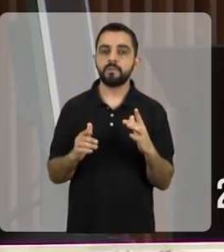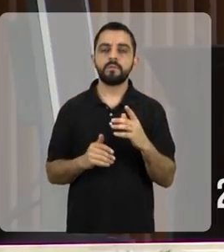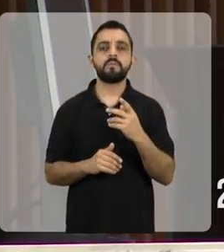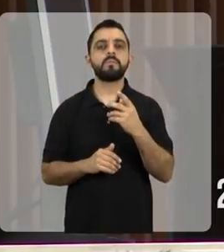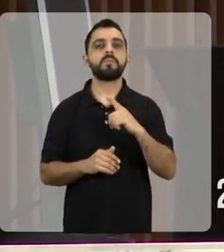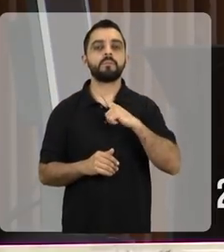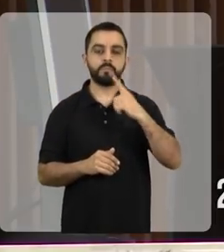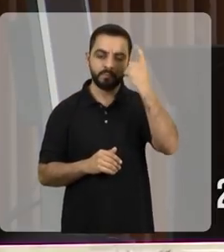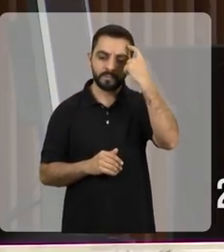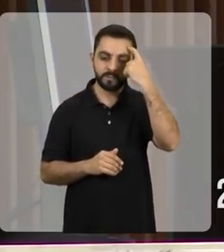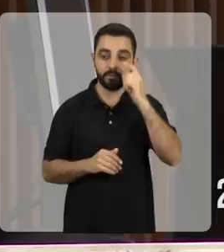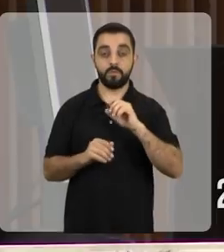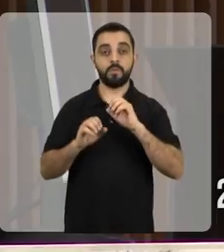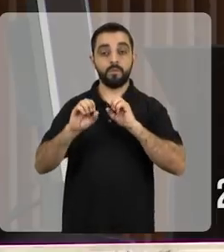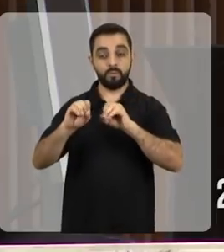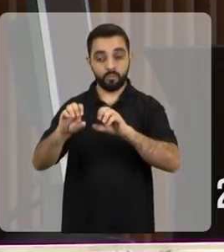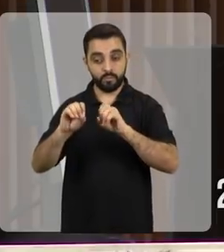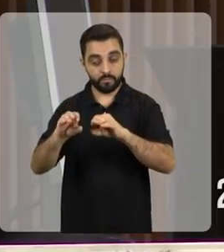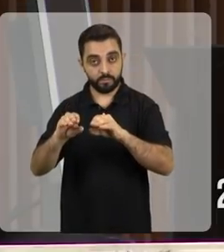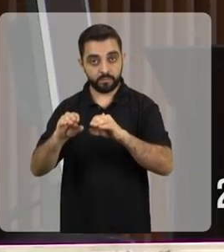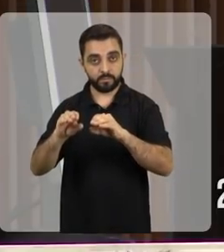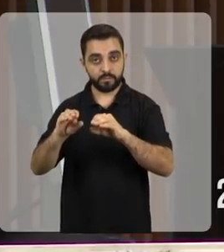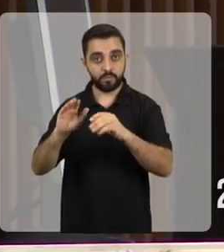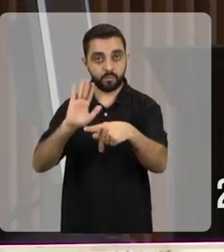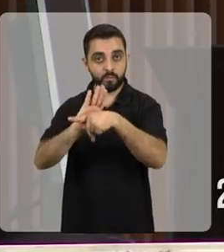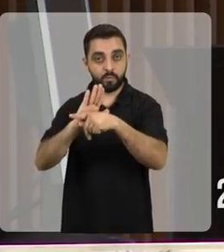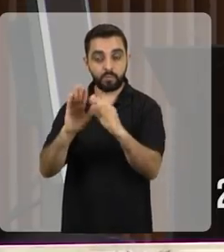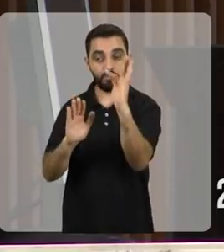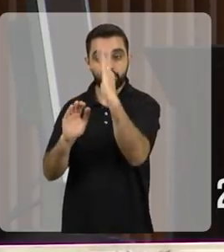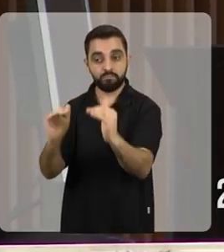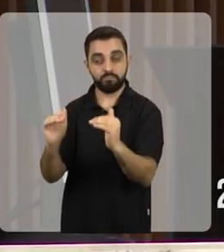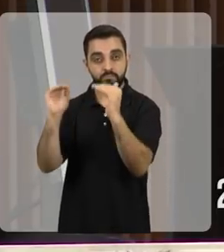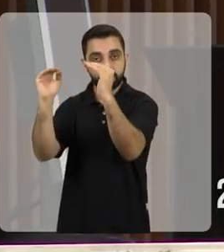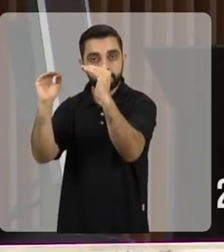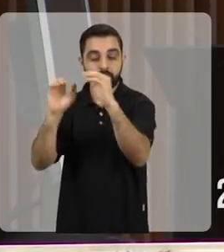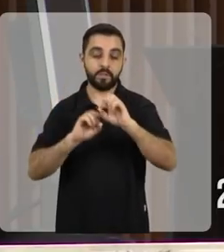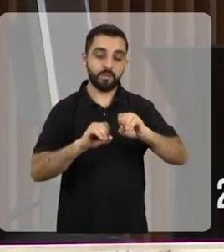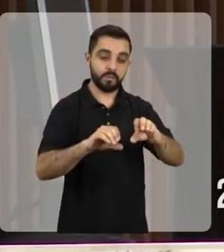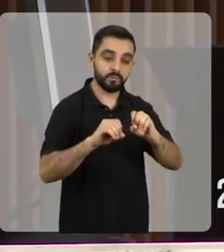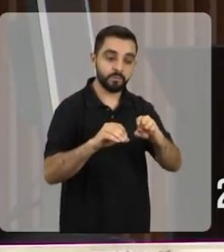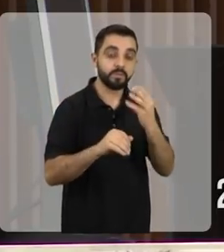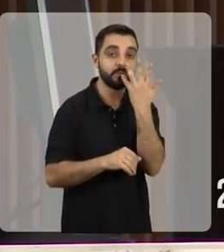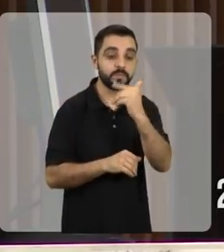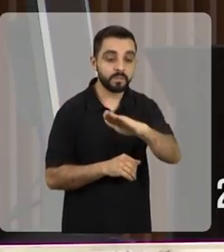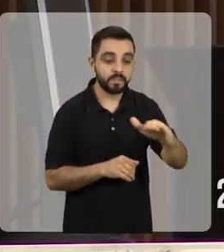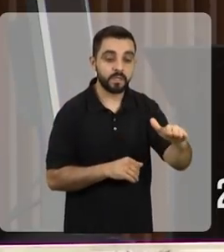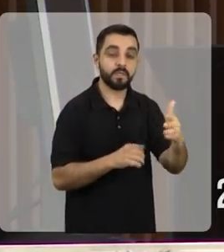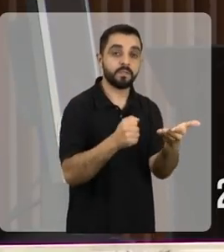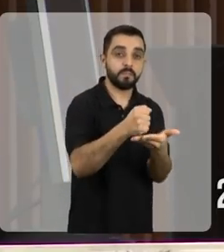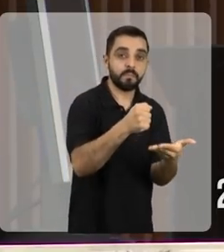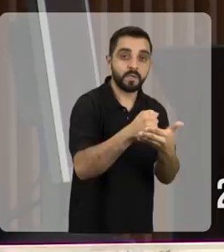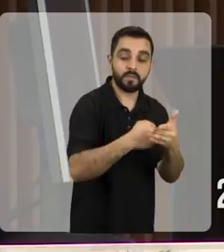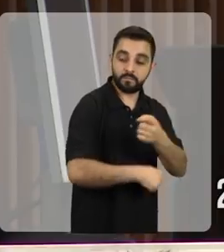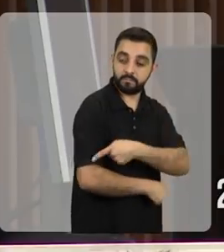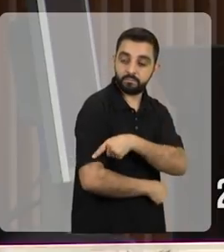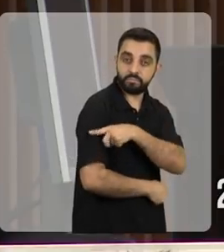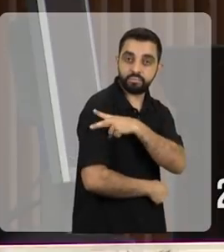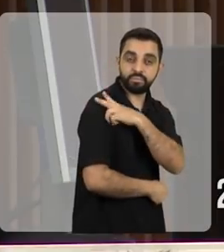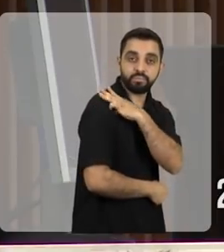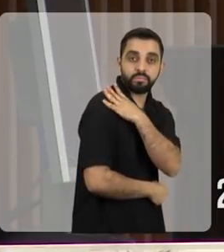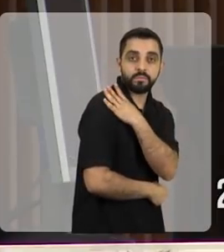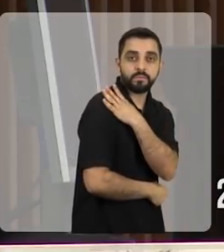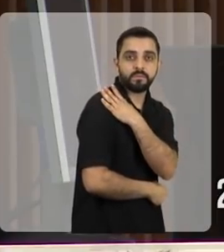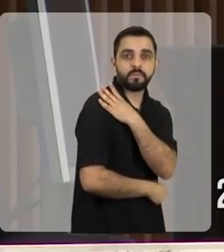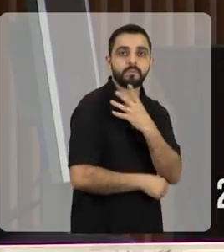superior ea educação básica e educação infantil a retórica muitas vezes caminha por aí é necessário que tiremos